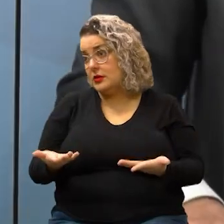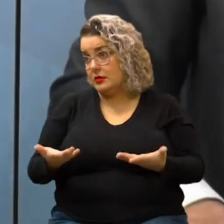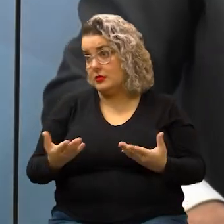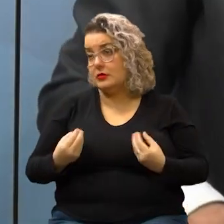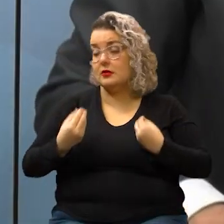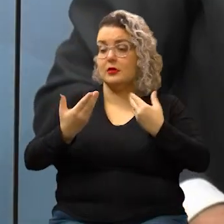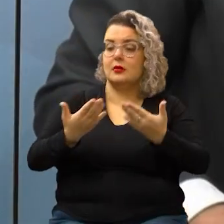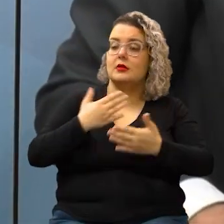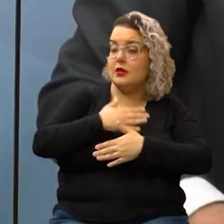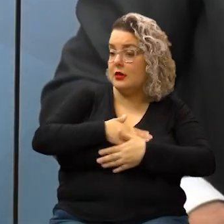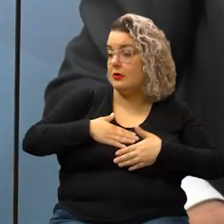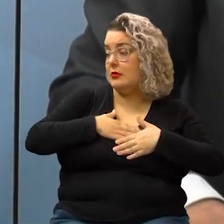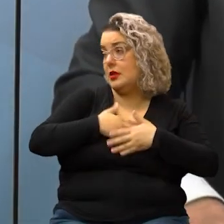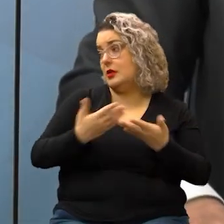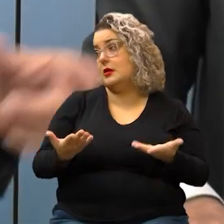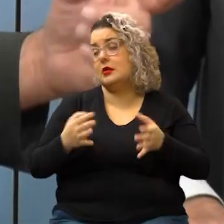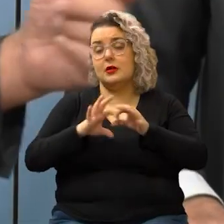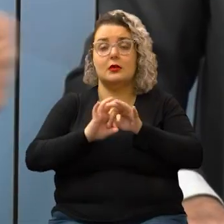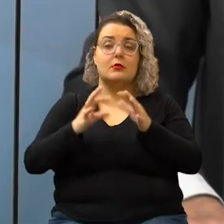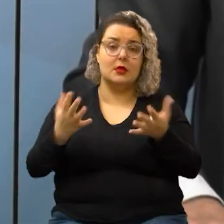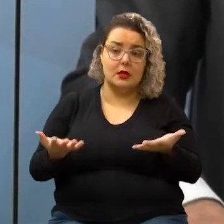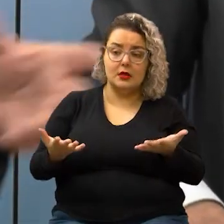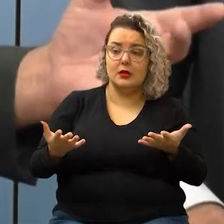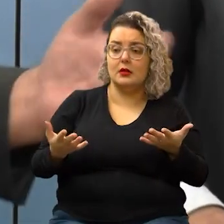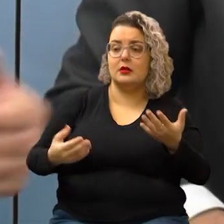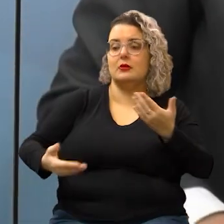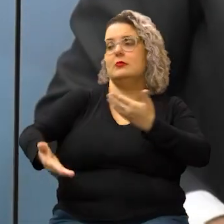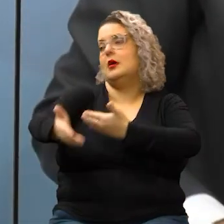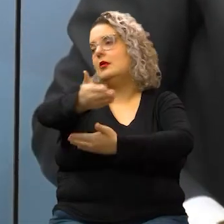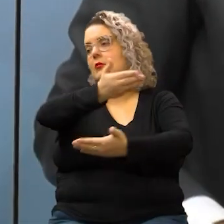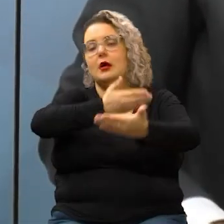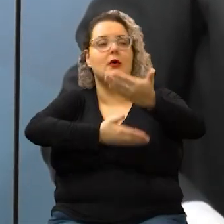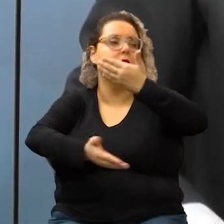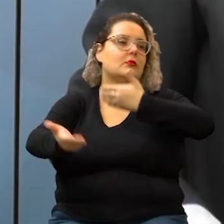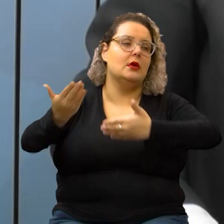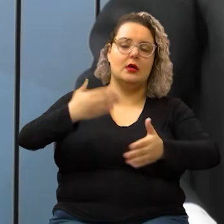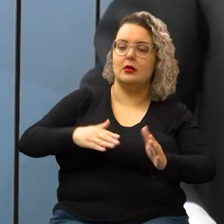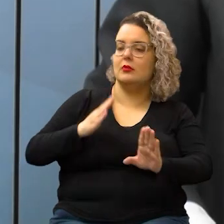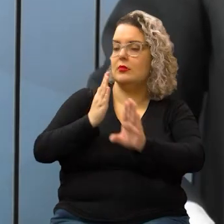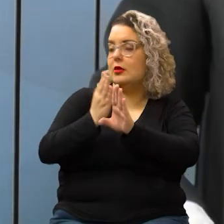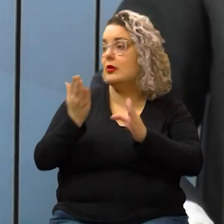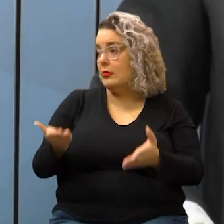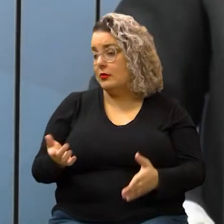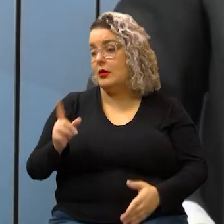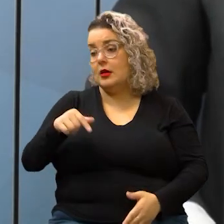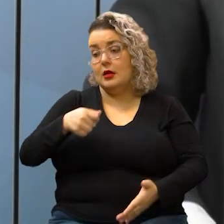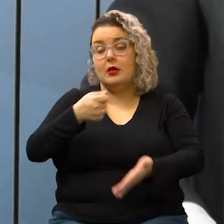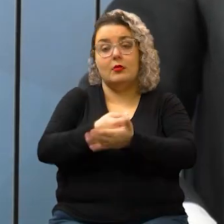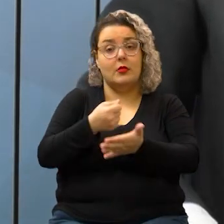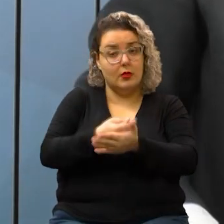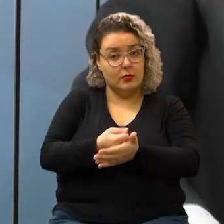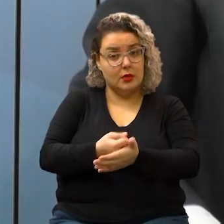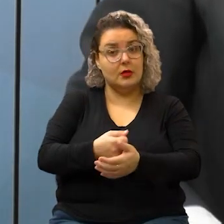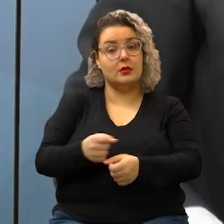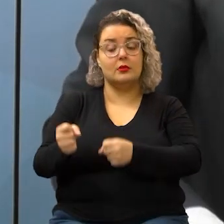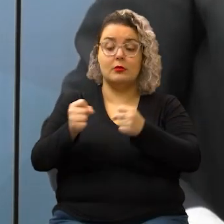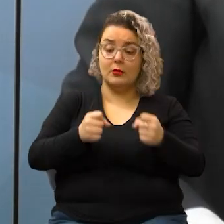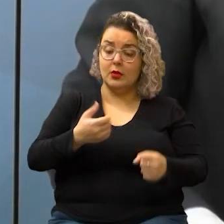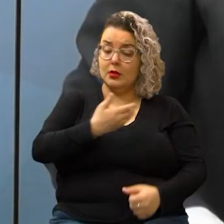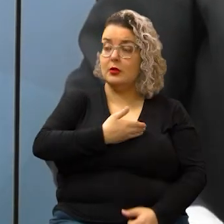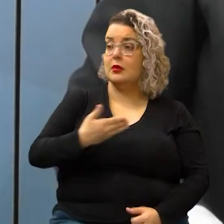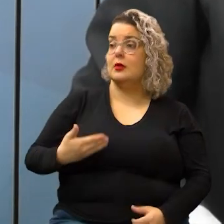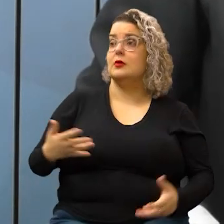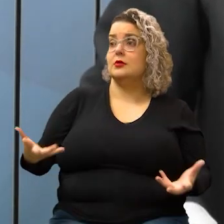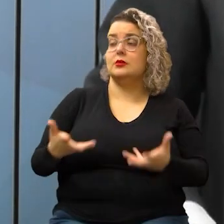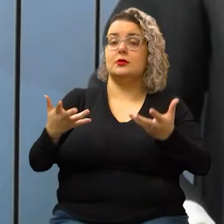deem prazer e, né, permita a sociabilização, o encontro, né? Sim. Isso é um dever do poder público, né, de estimular